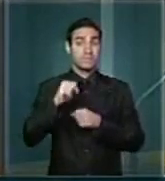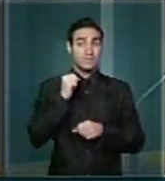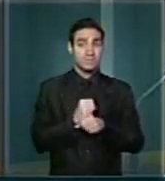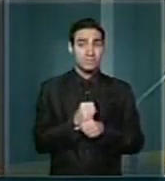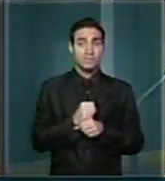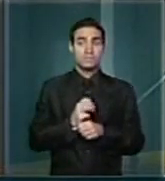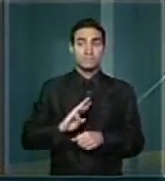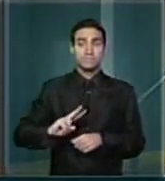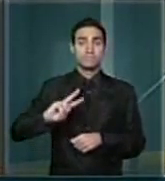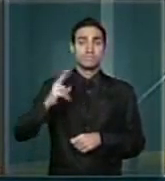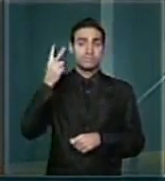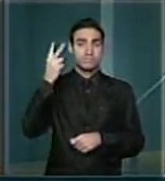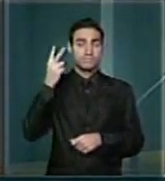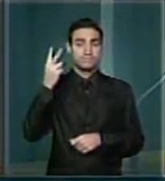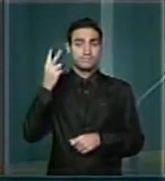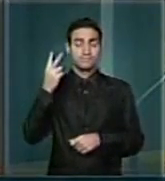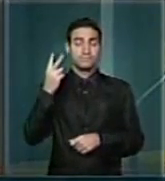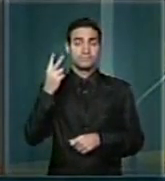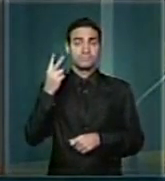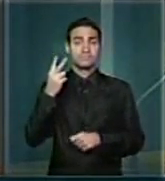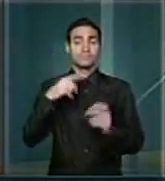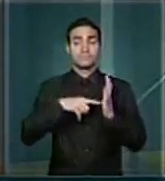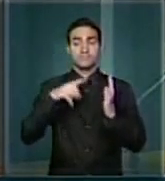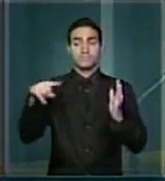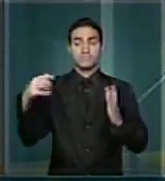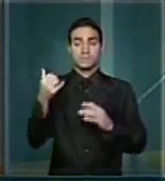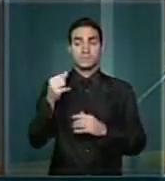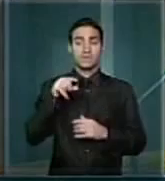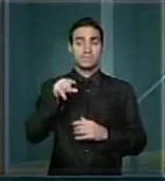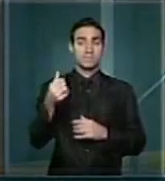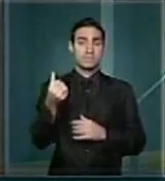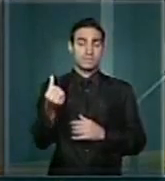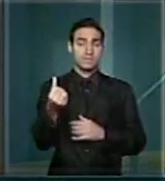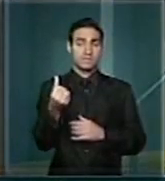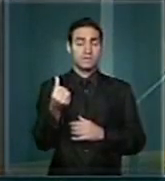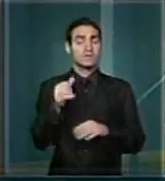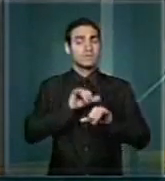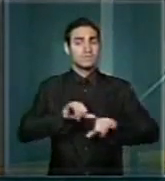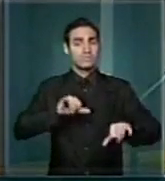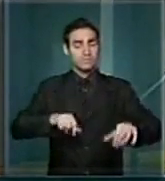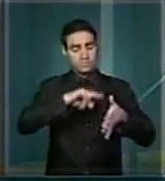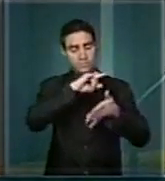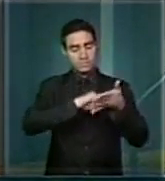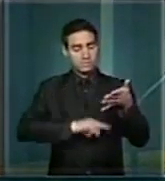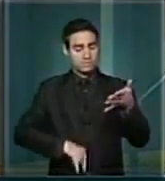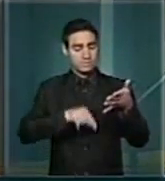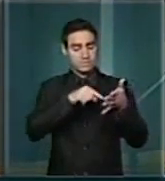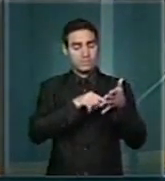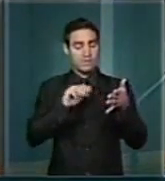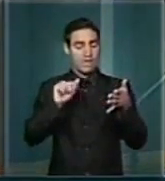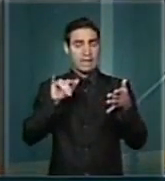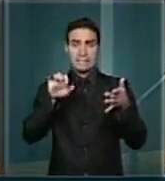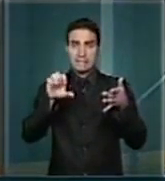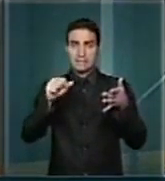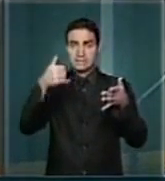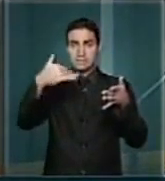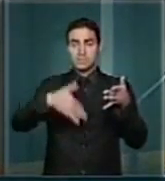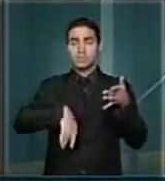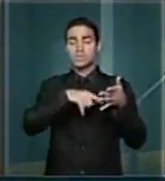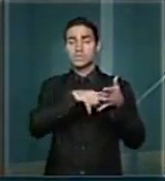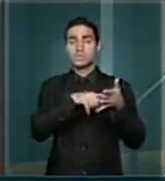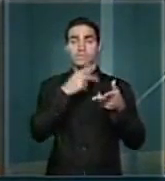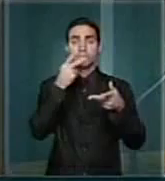número mais que dobrou. A taxa no período subiu 6,6. Os dados divulgados no Boletim Epidemiológico AIDS mostram também que a